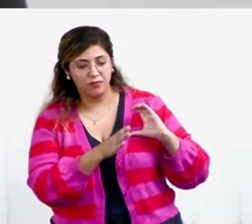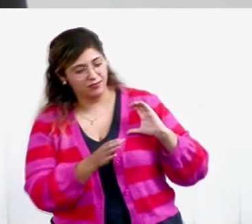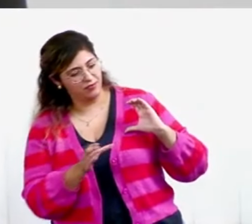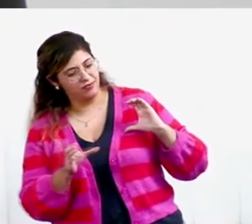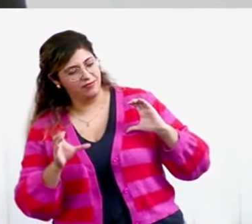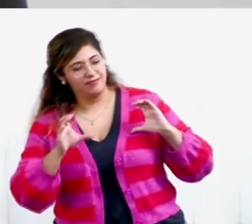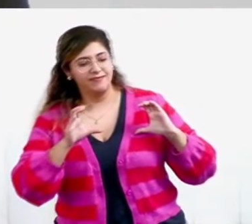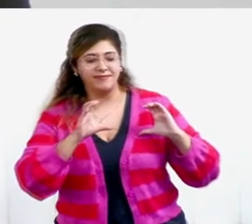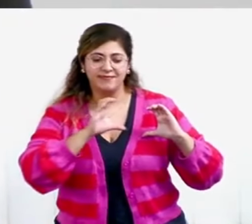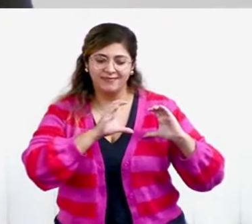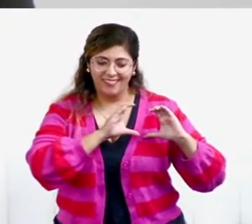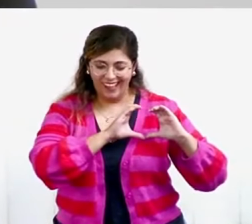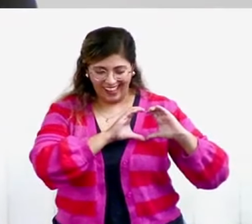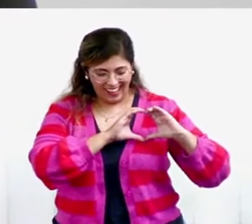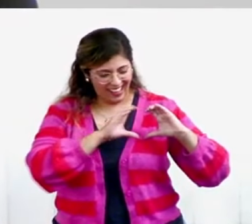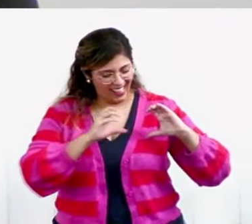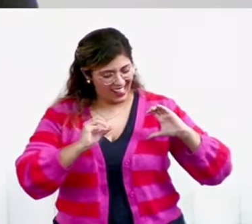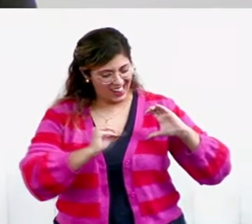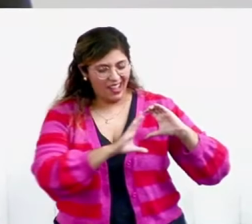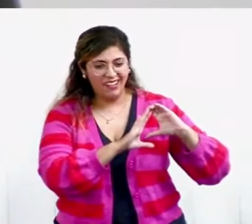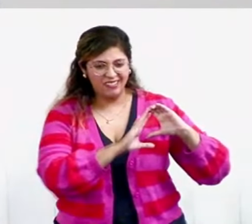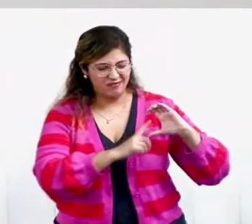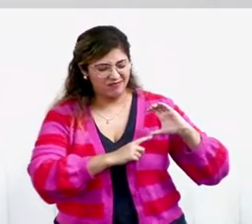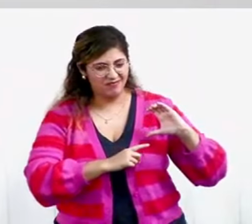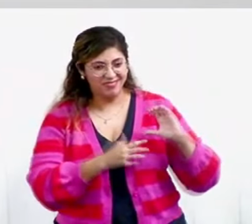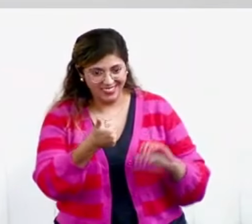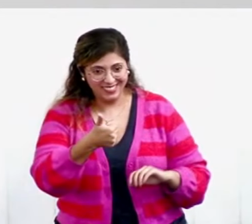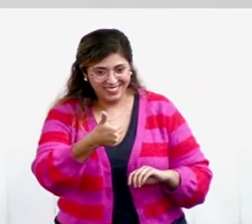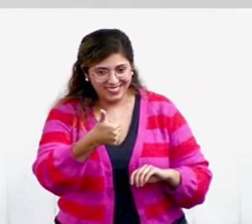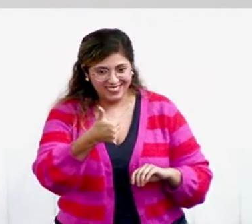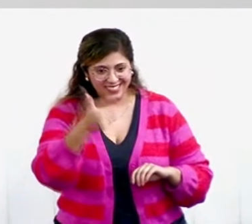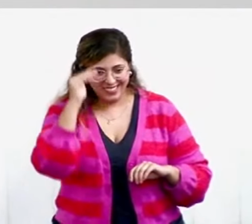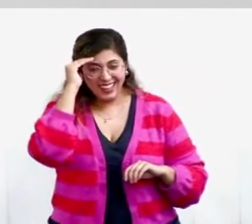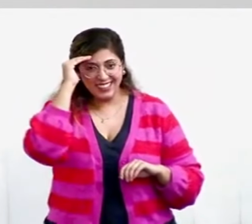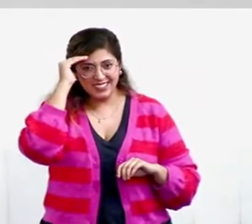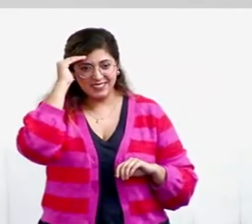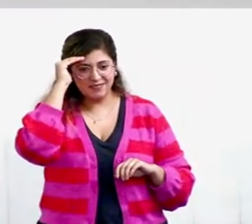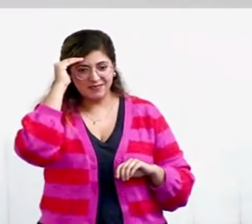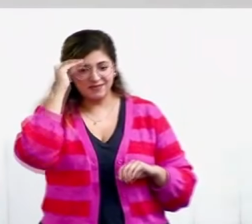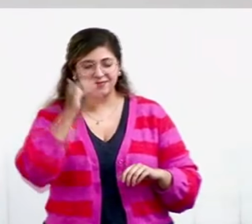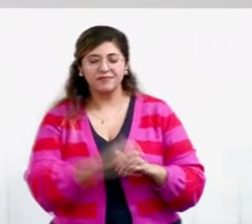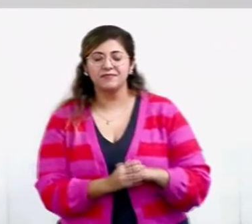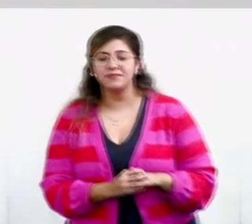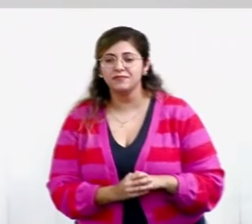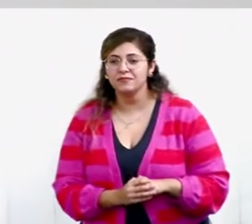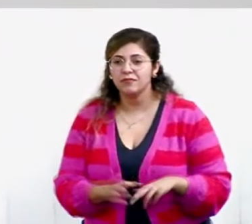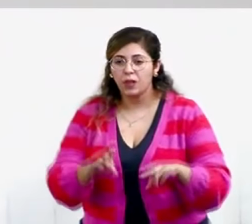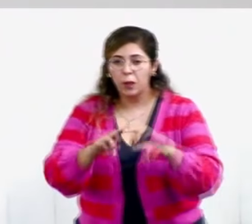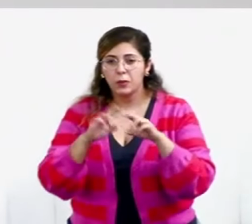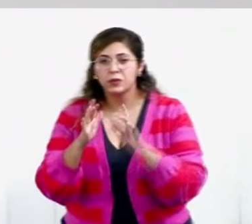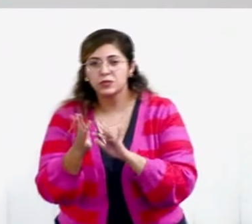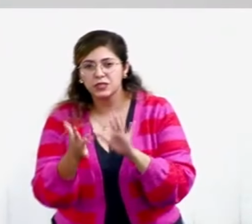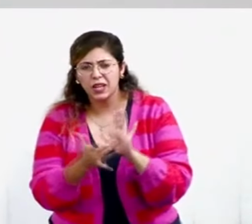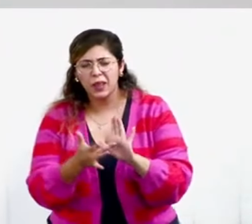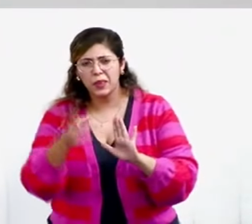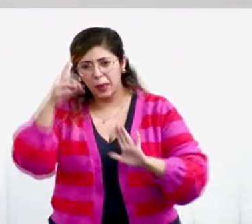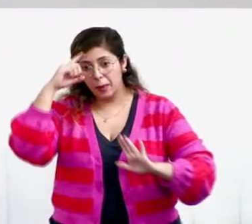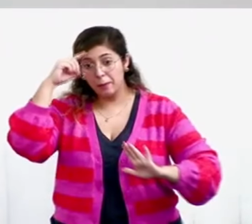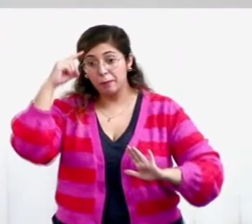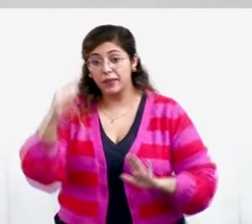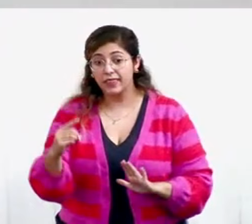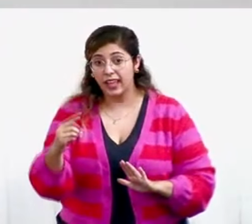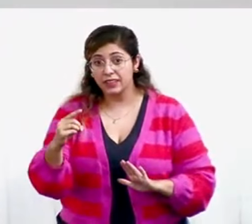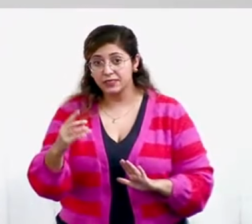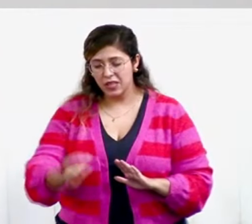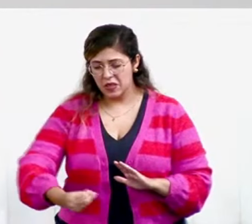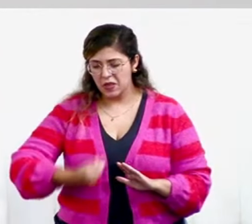em pecado, mas agora em Cristo fomos recriados para não